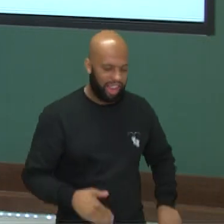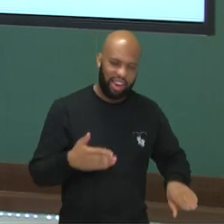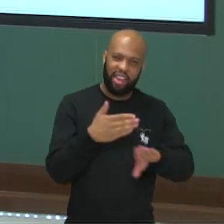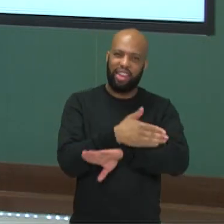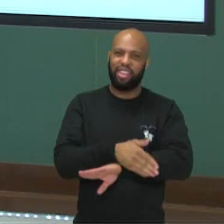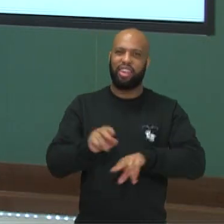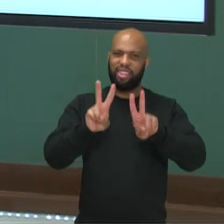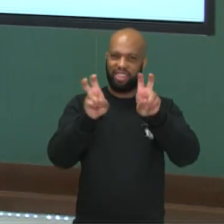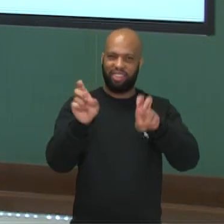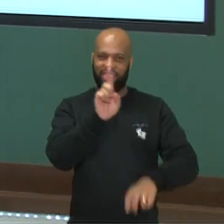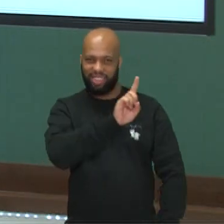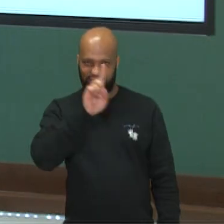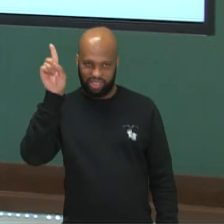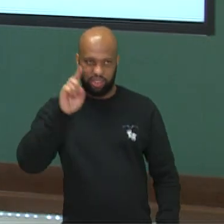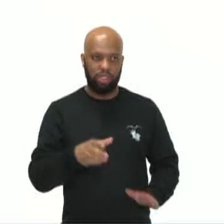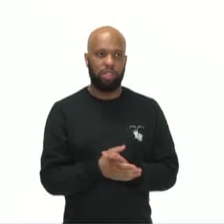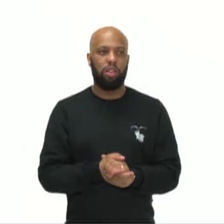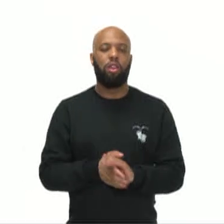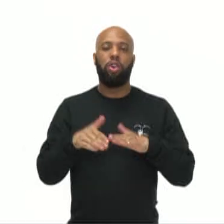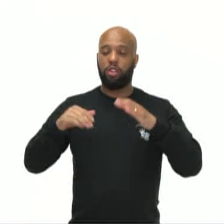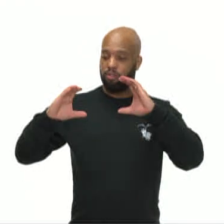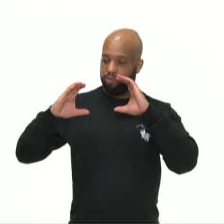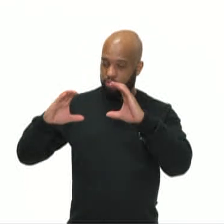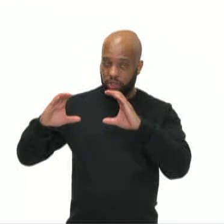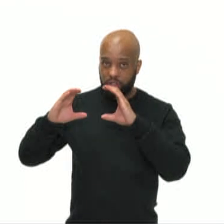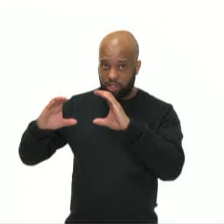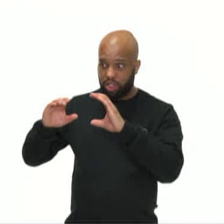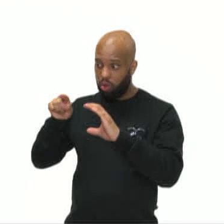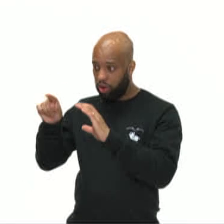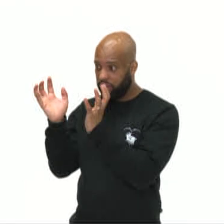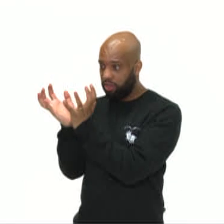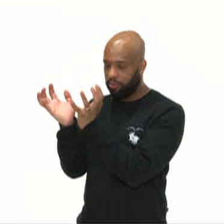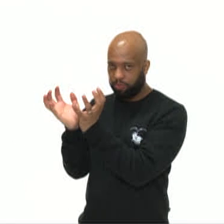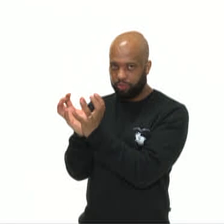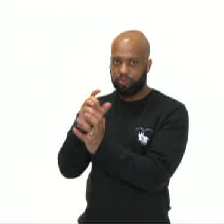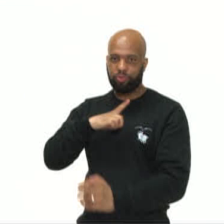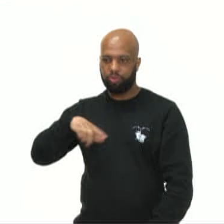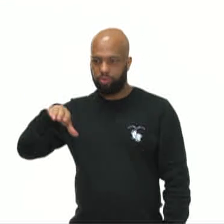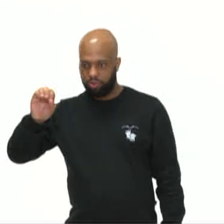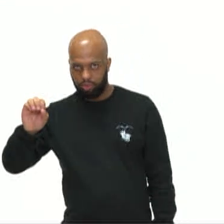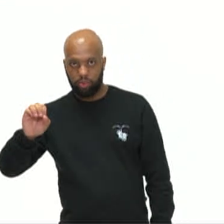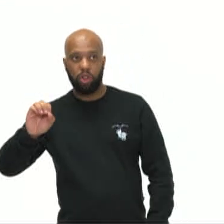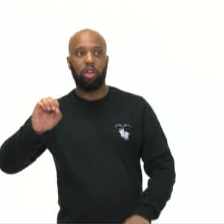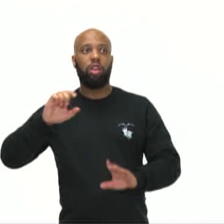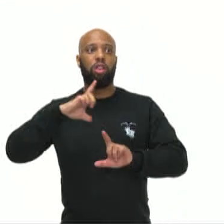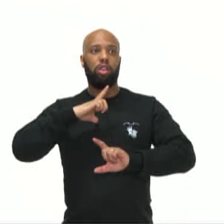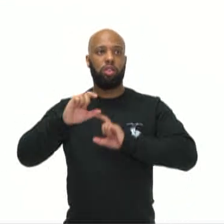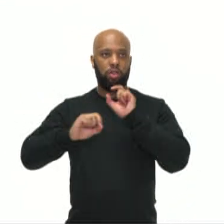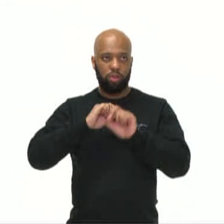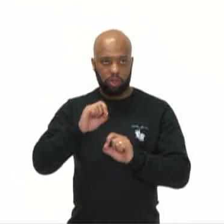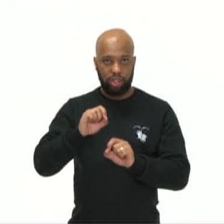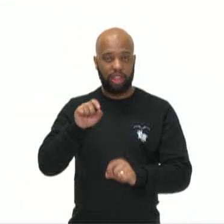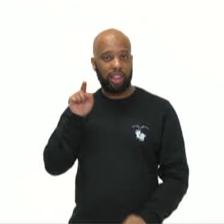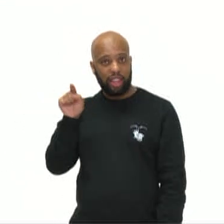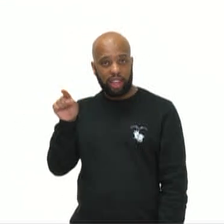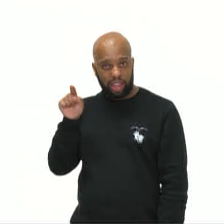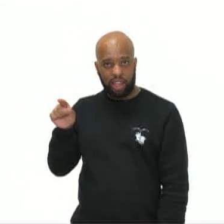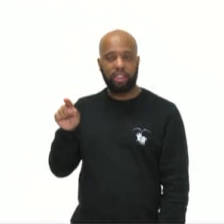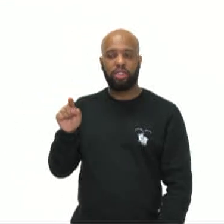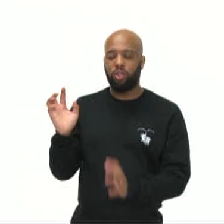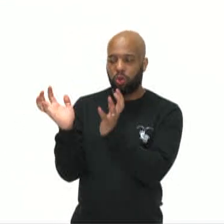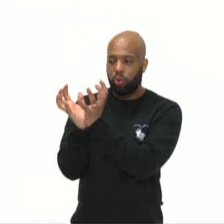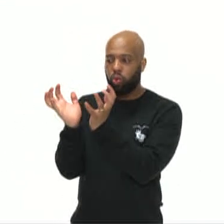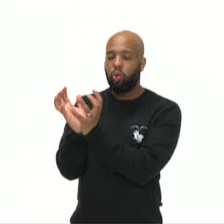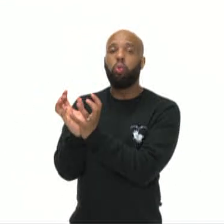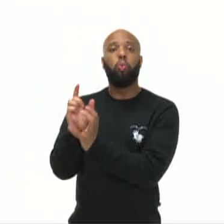neste detalhe. Funções orgânicas oxigenadas são compostos. Esses compostos orgânicos